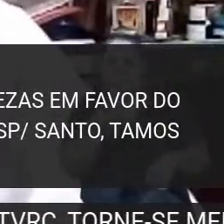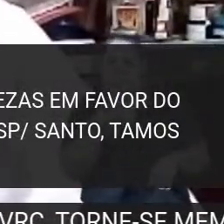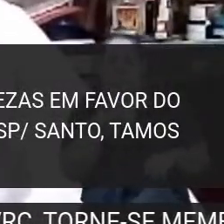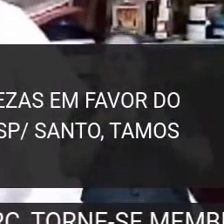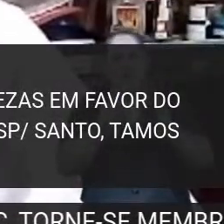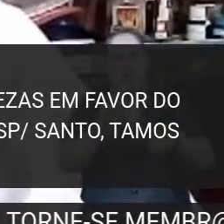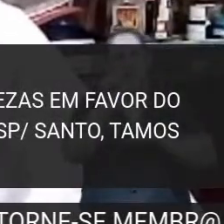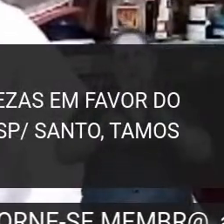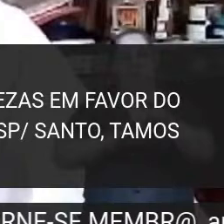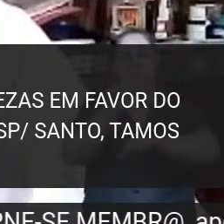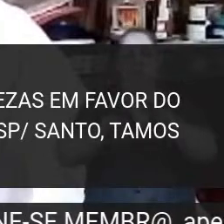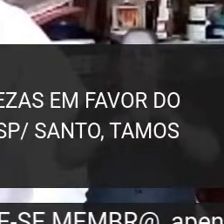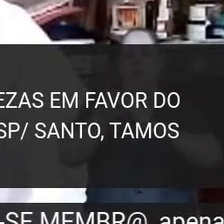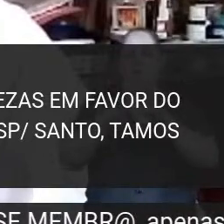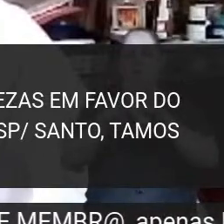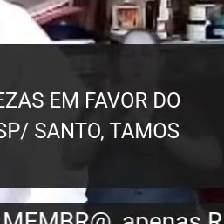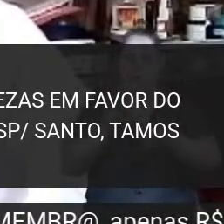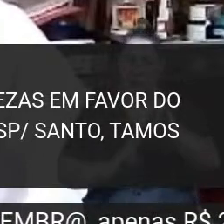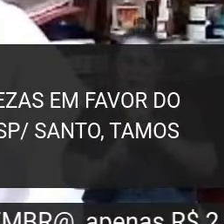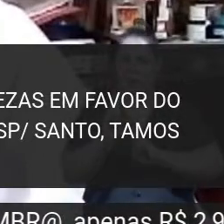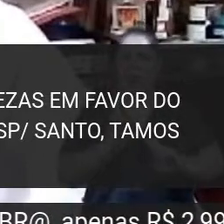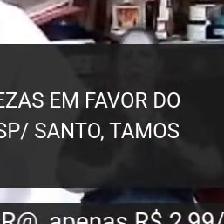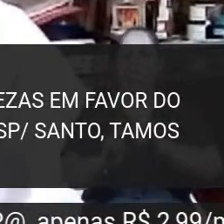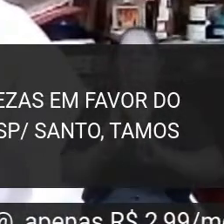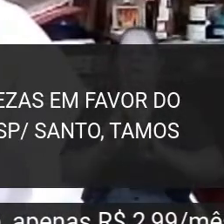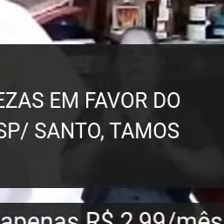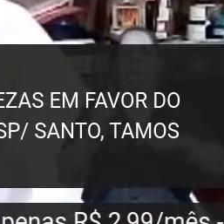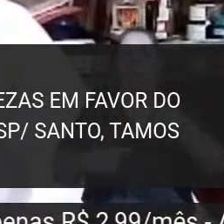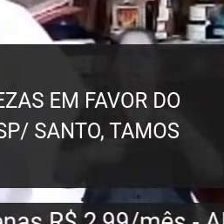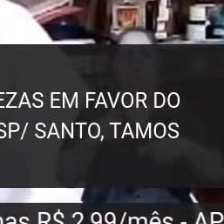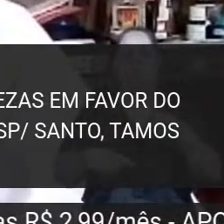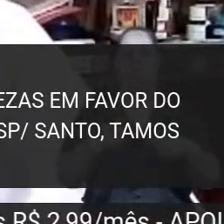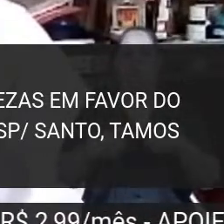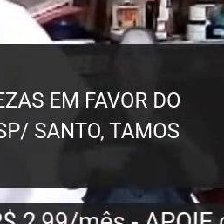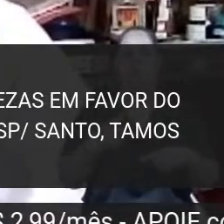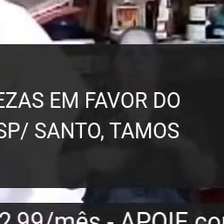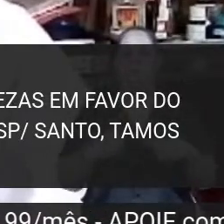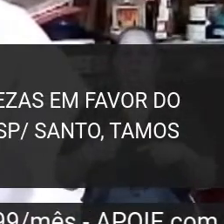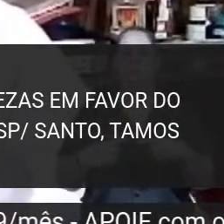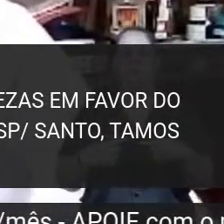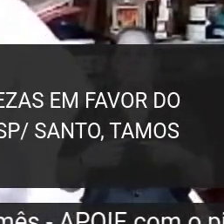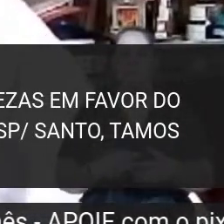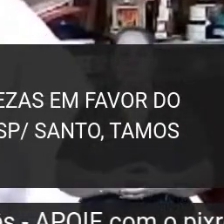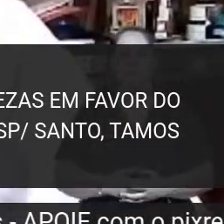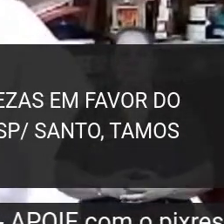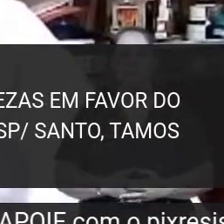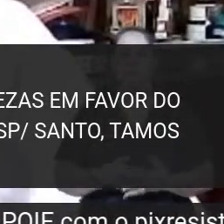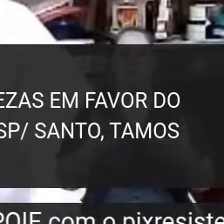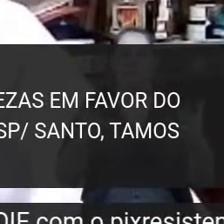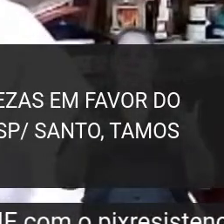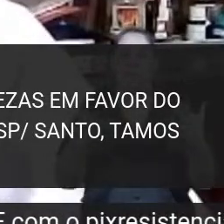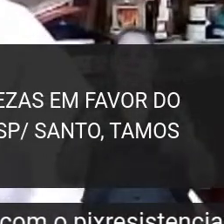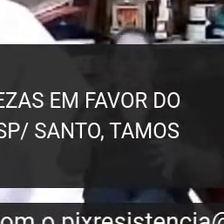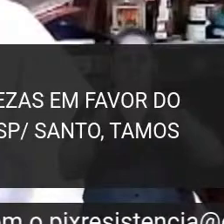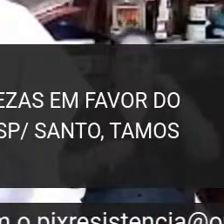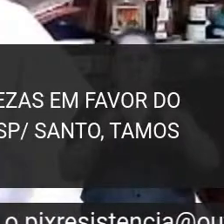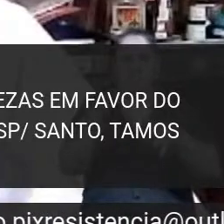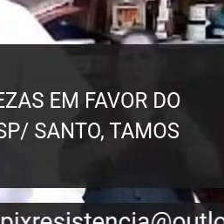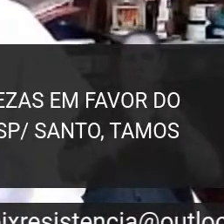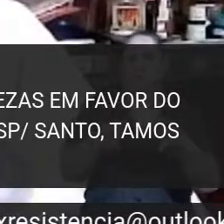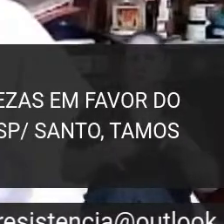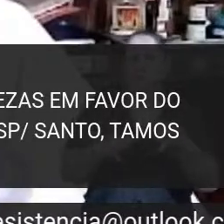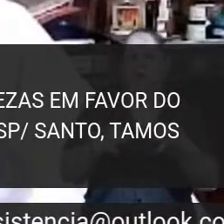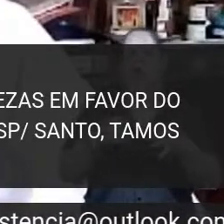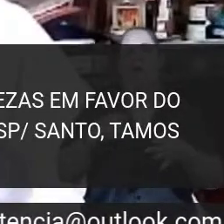transformamos esta relação política. E, portanto, eu queria justificar a minha